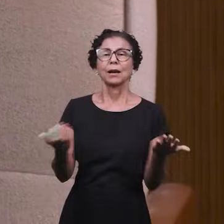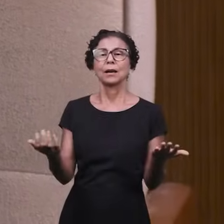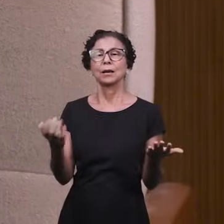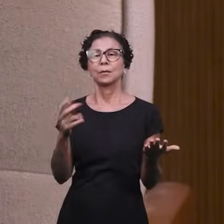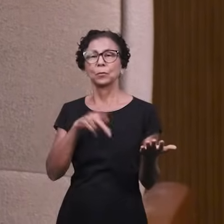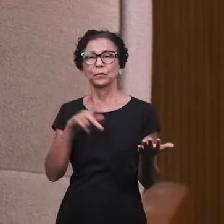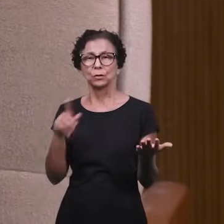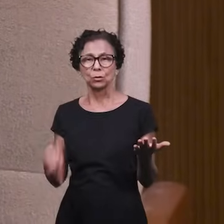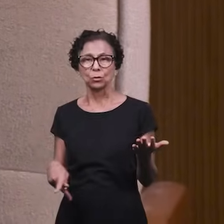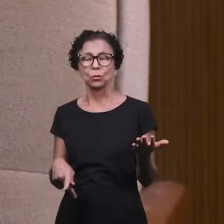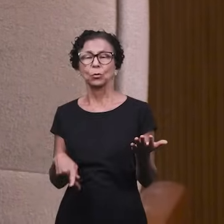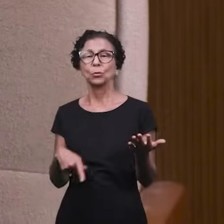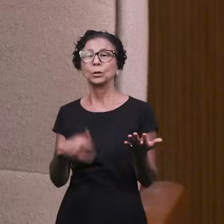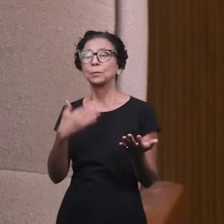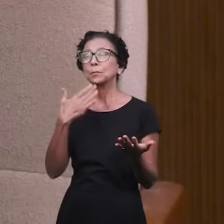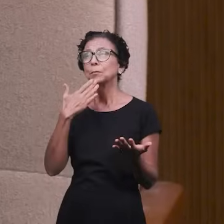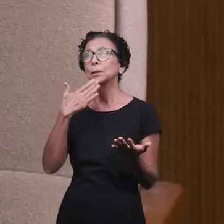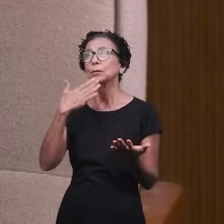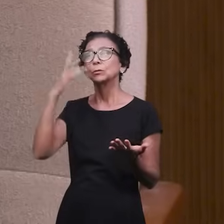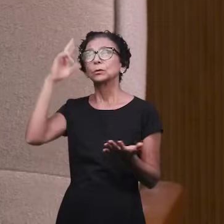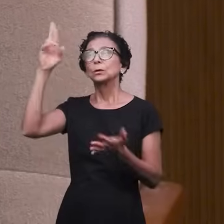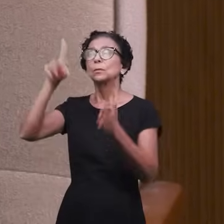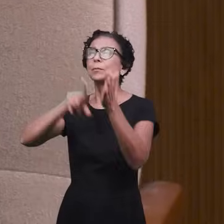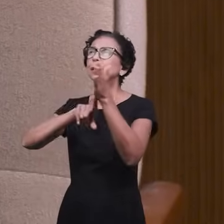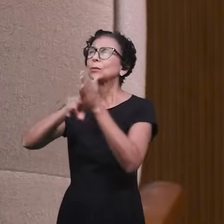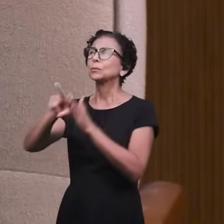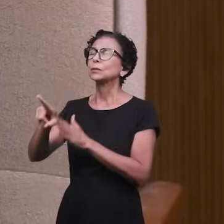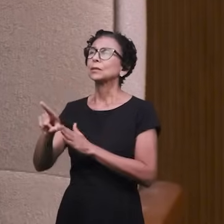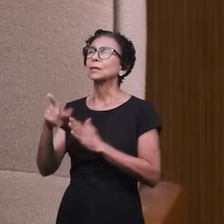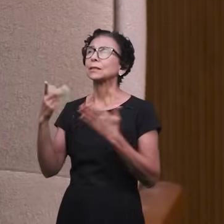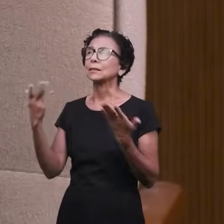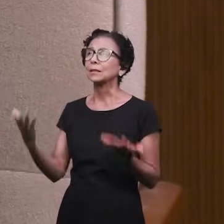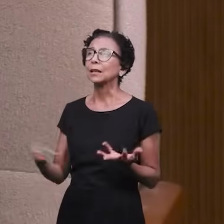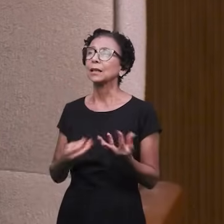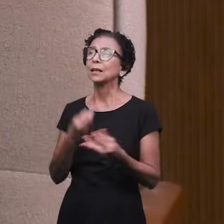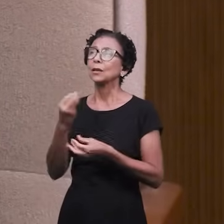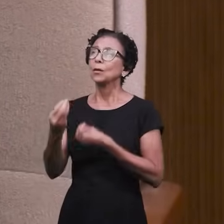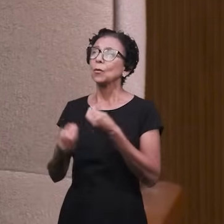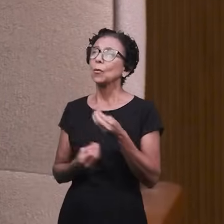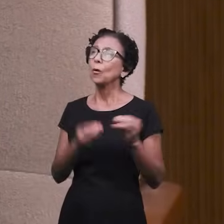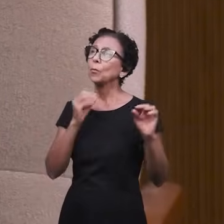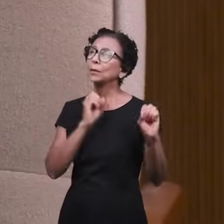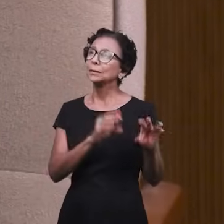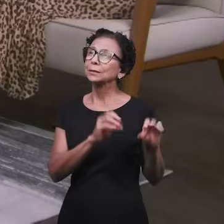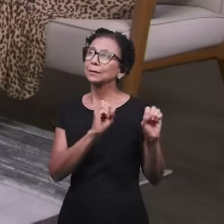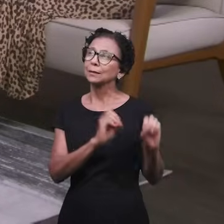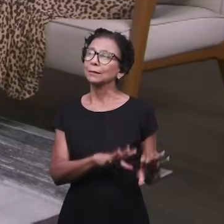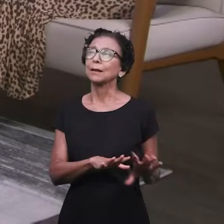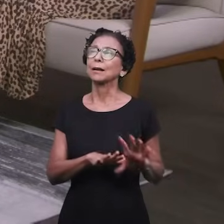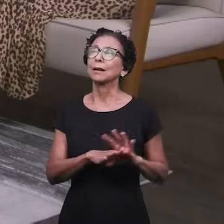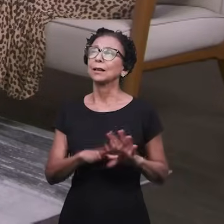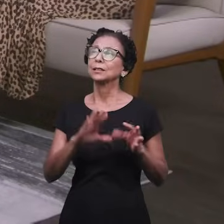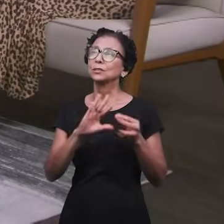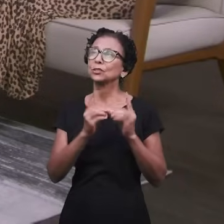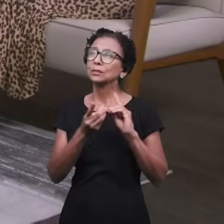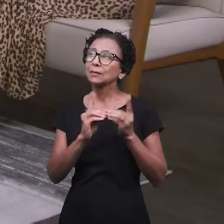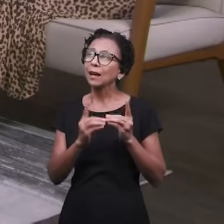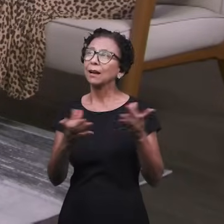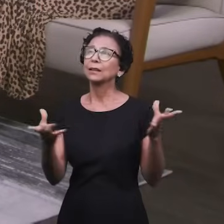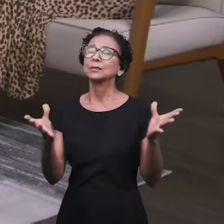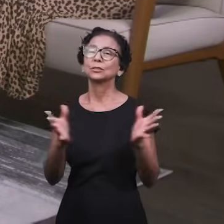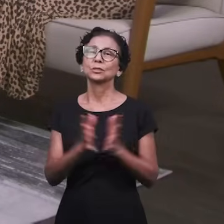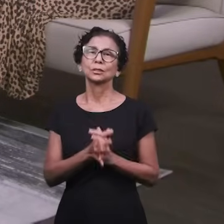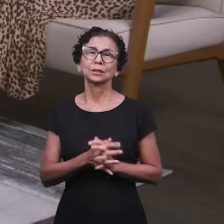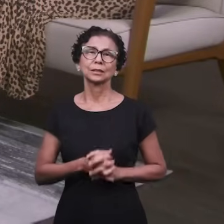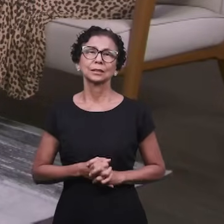tem para aquela classe, para aquela determinada aula. Porque cada aula é diferente. E para nós, né? Também, né? E